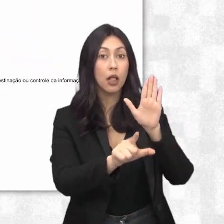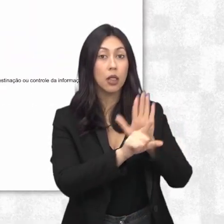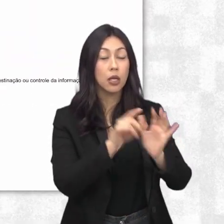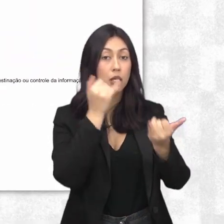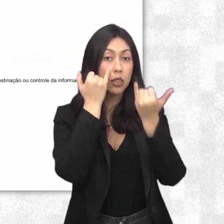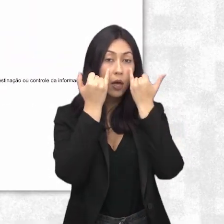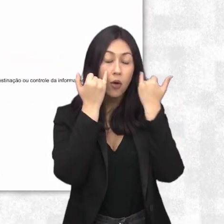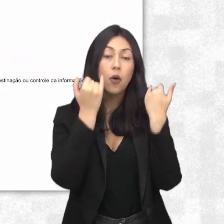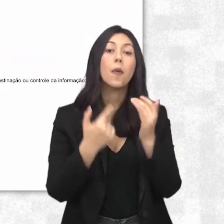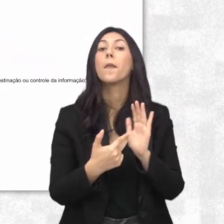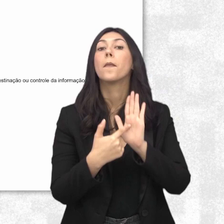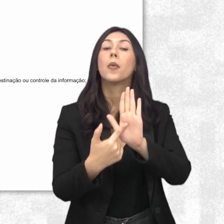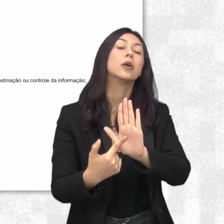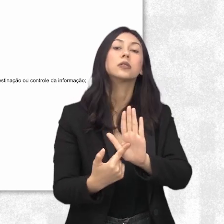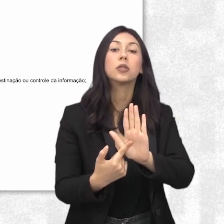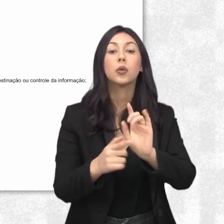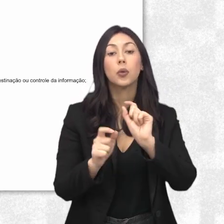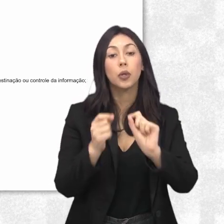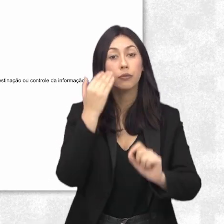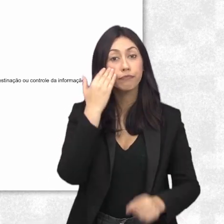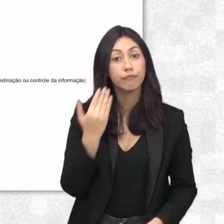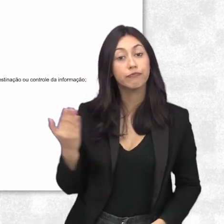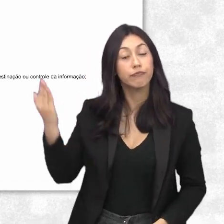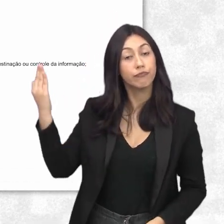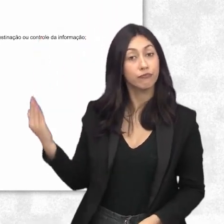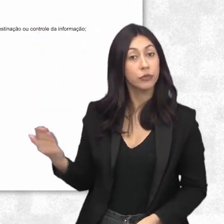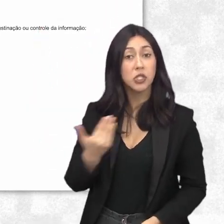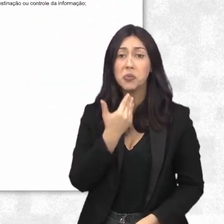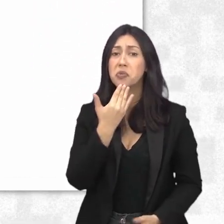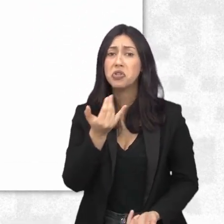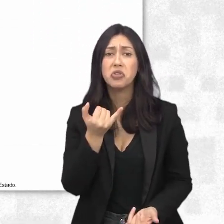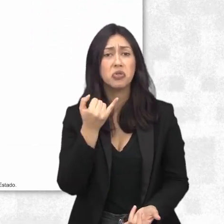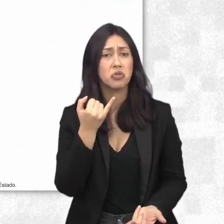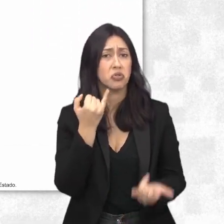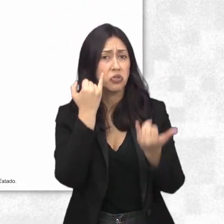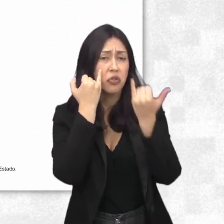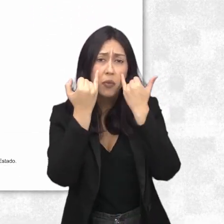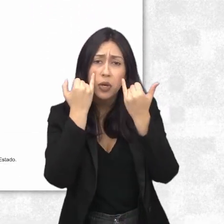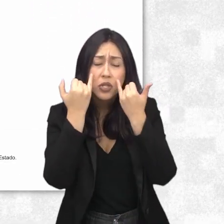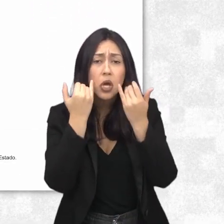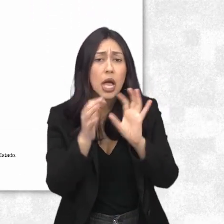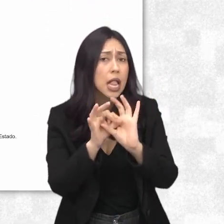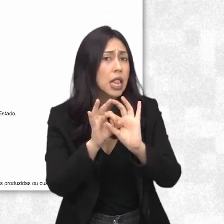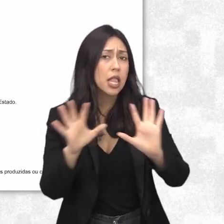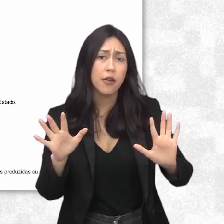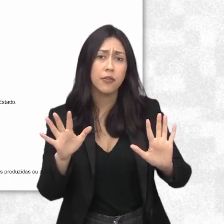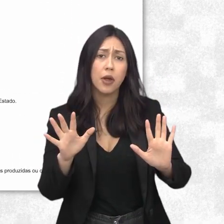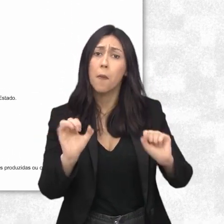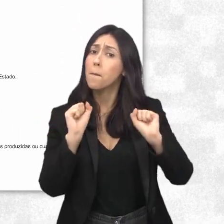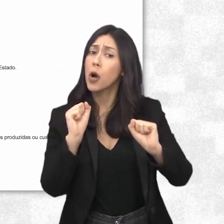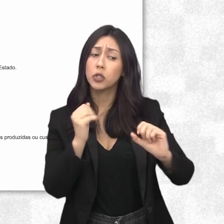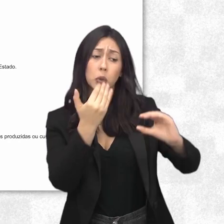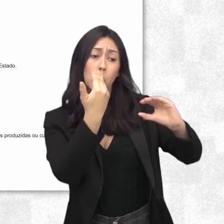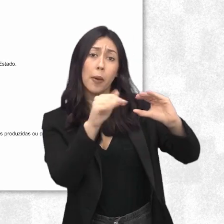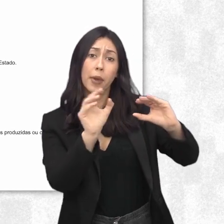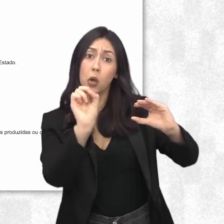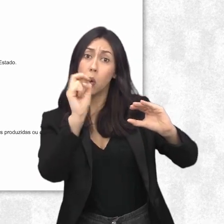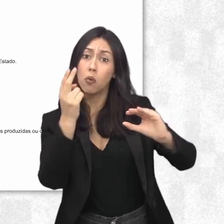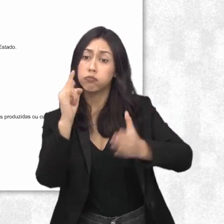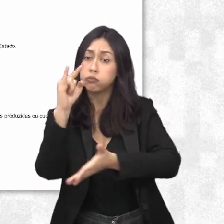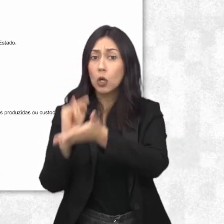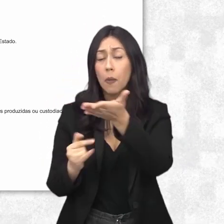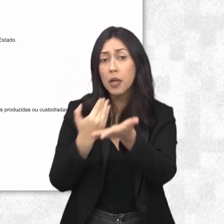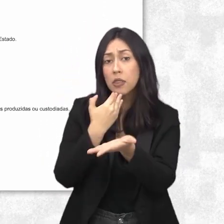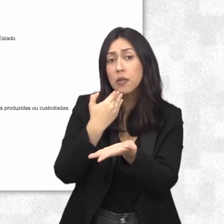Lei de Transparência prevê que os pedidos de informação podem ser feitos por qualquer meio legítimo. Basta um e-mail ou